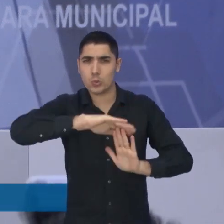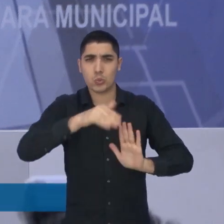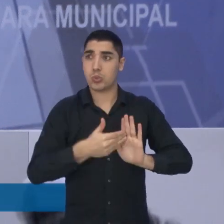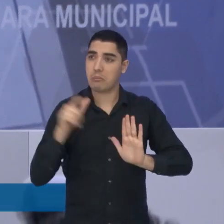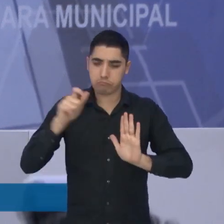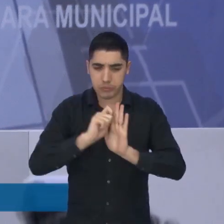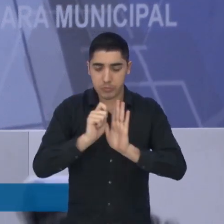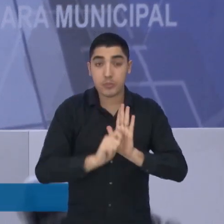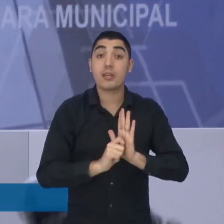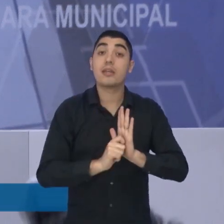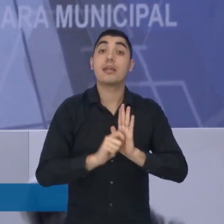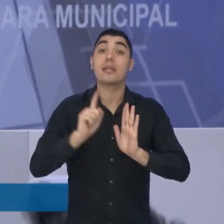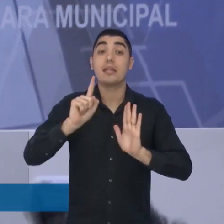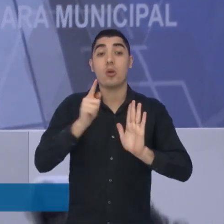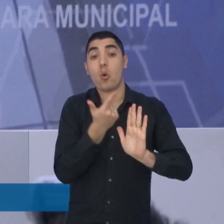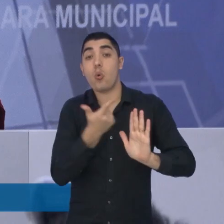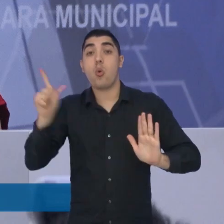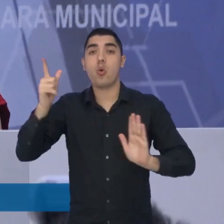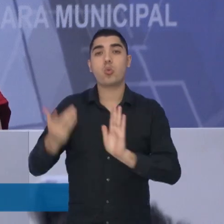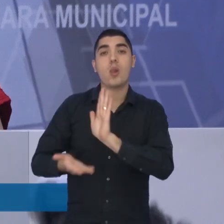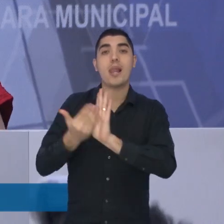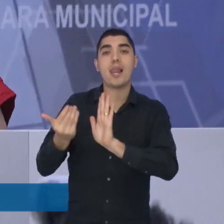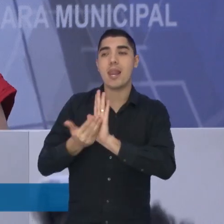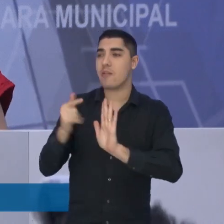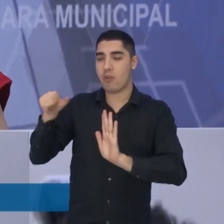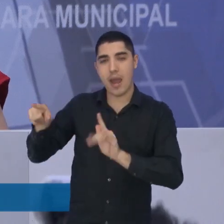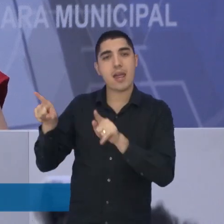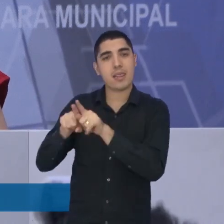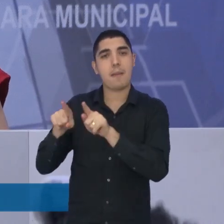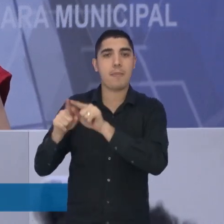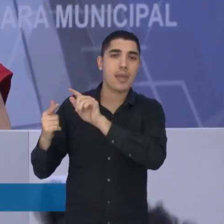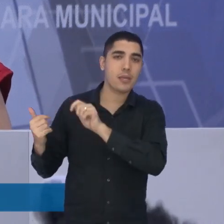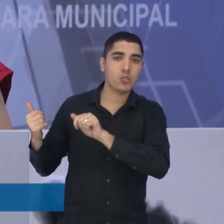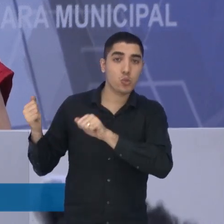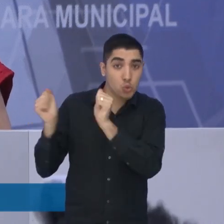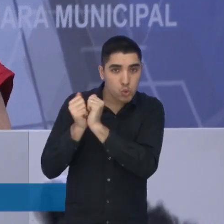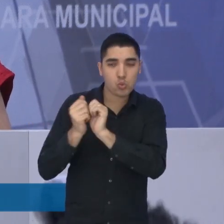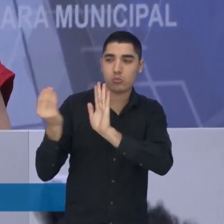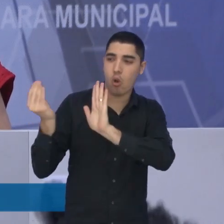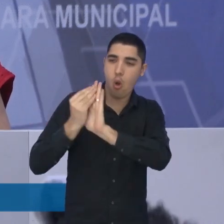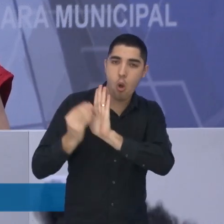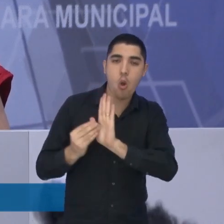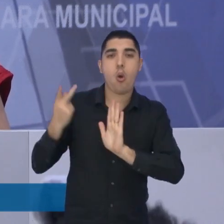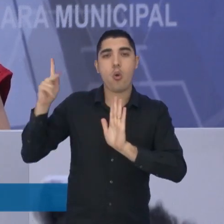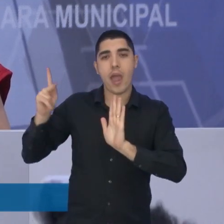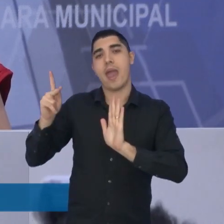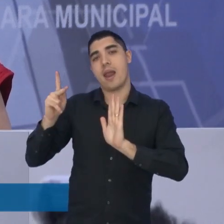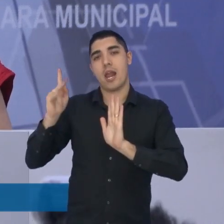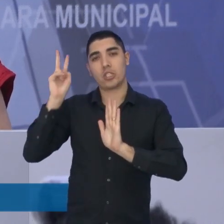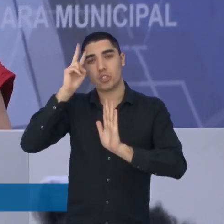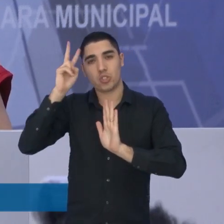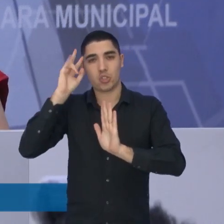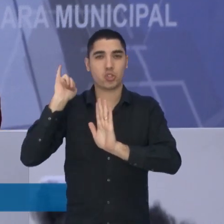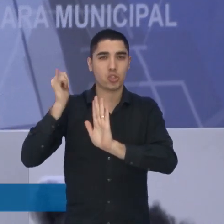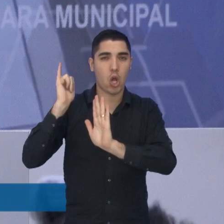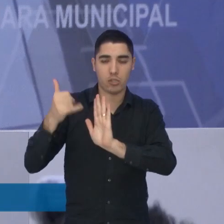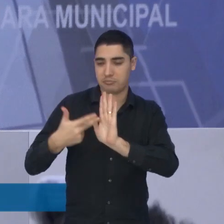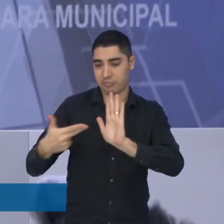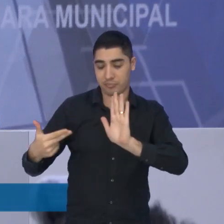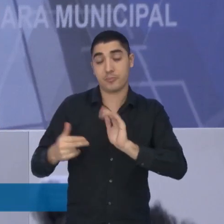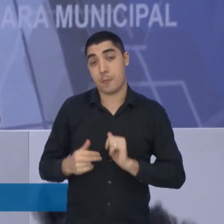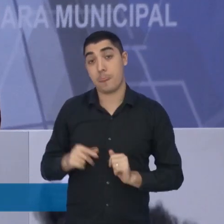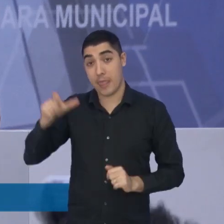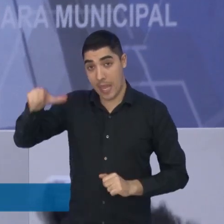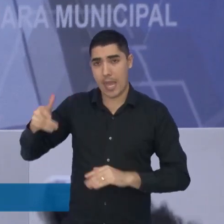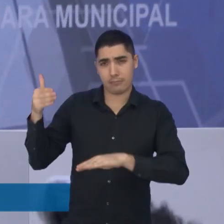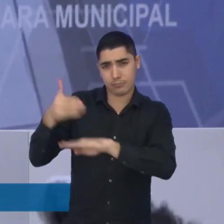de um livro que reuniu crônicas de diversos autores. O Sindicet, como campanha para divulgar os